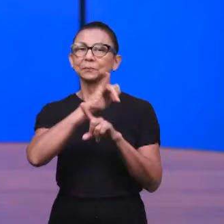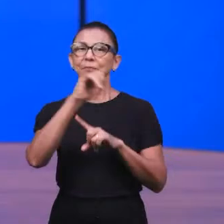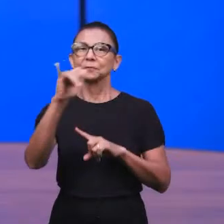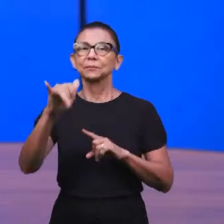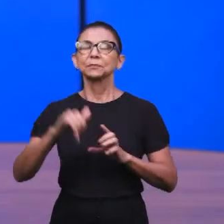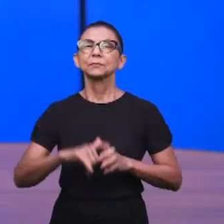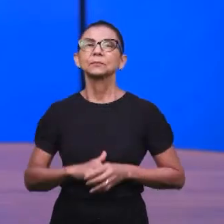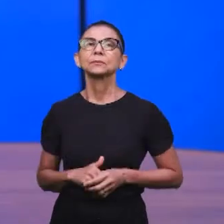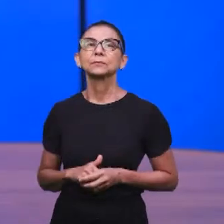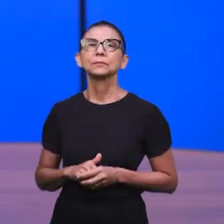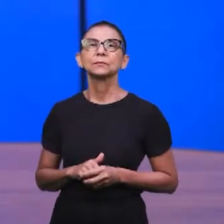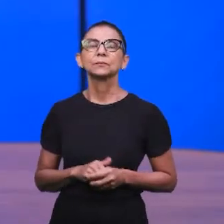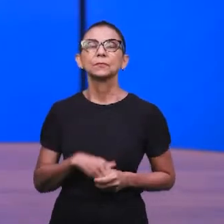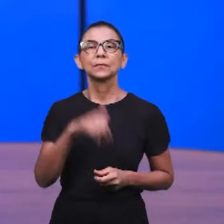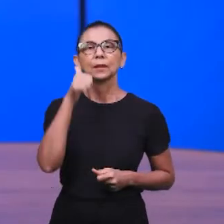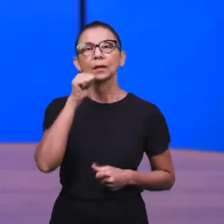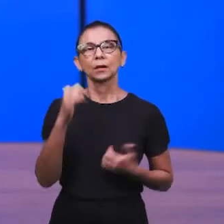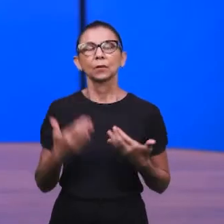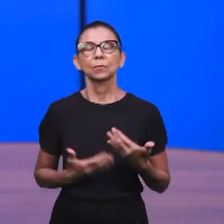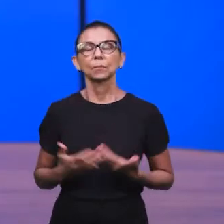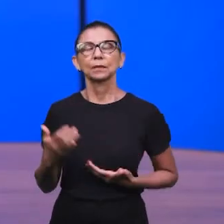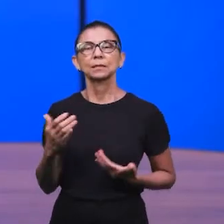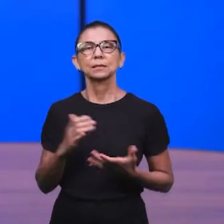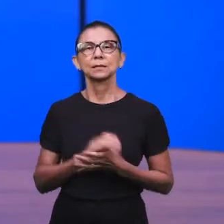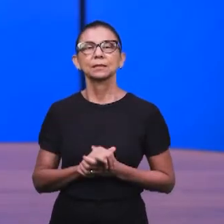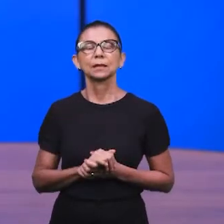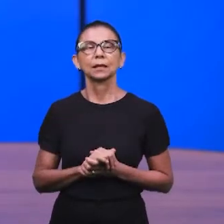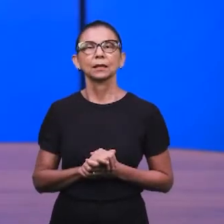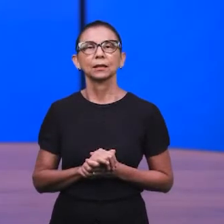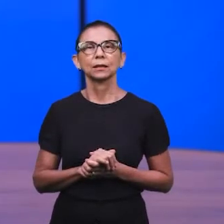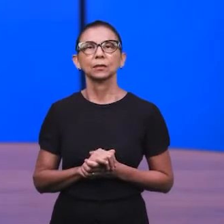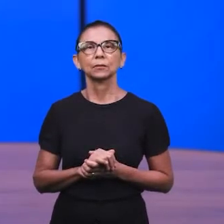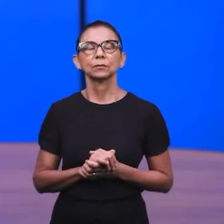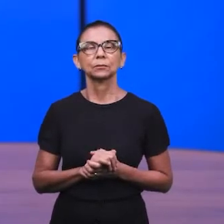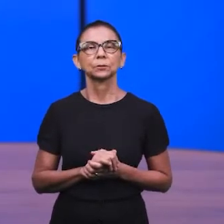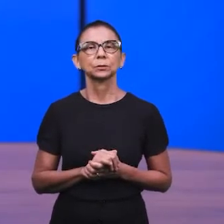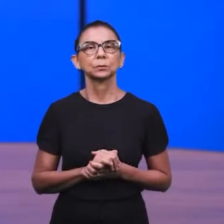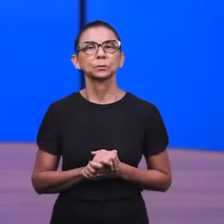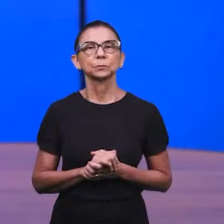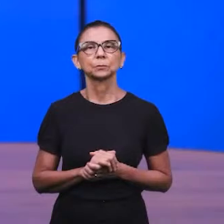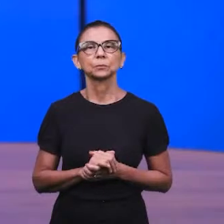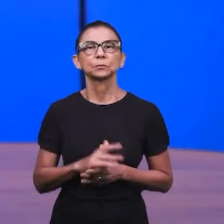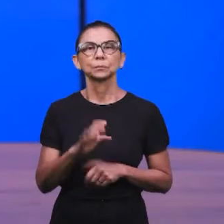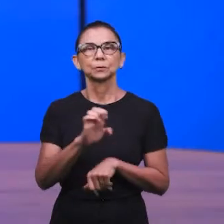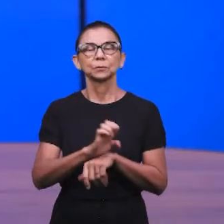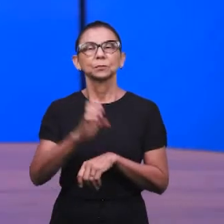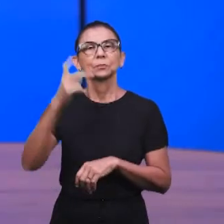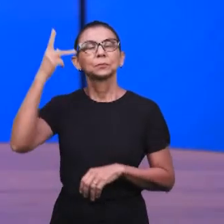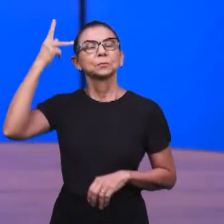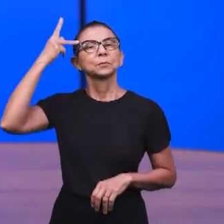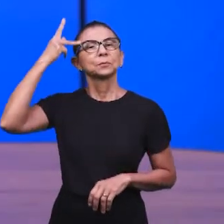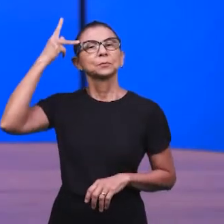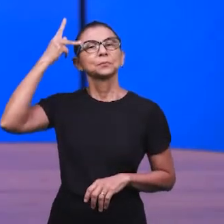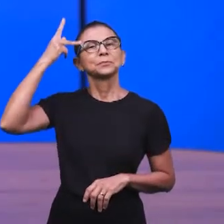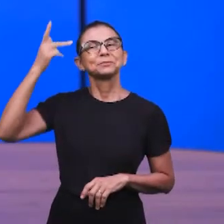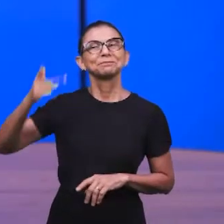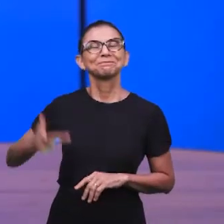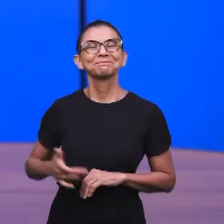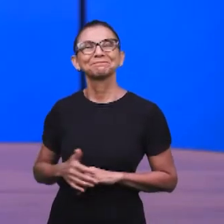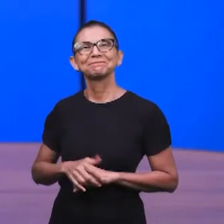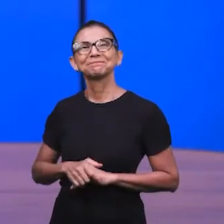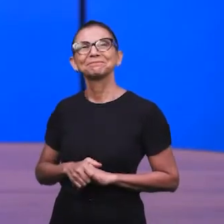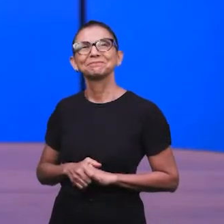nos fazer isso é a irmã Camila. A irmã Camila é do grupo de senhoras da nossa igreja lá em São José dos Campos, no estado de